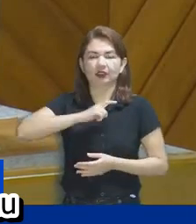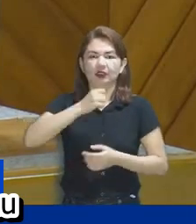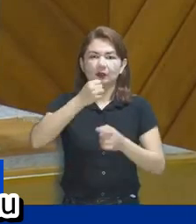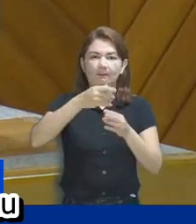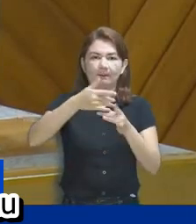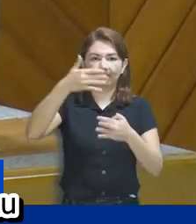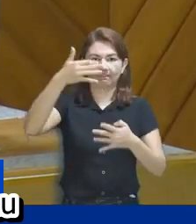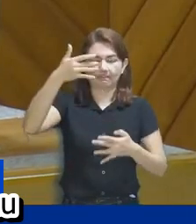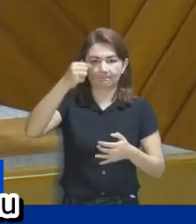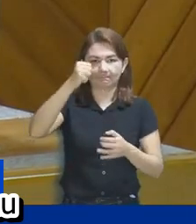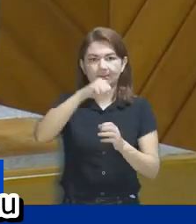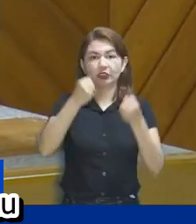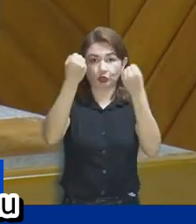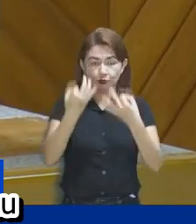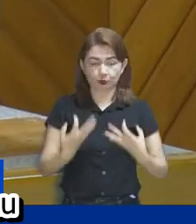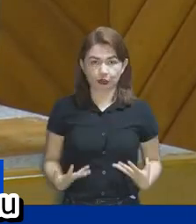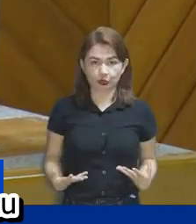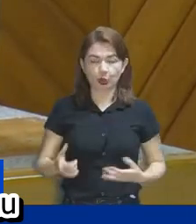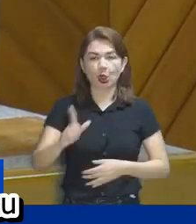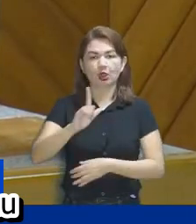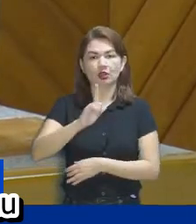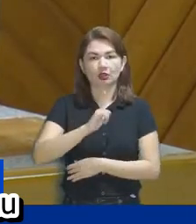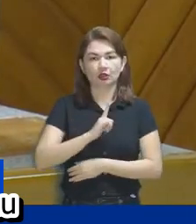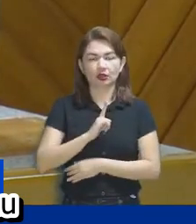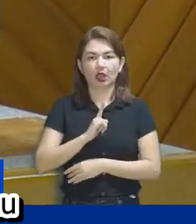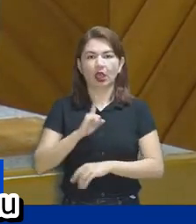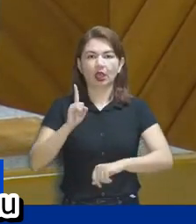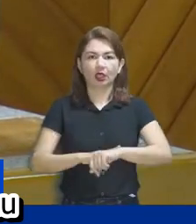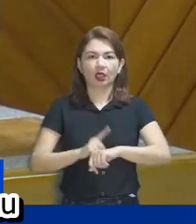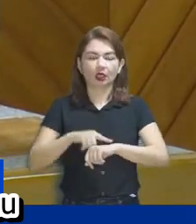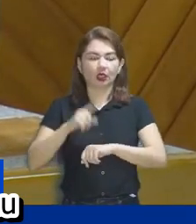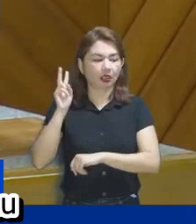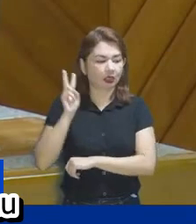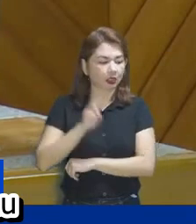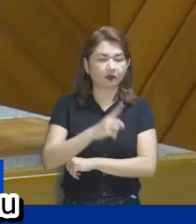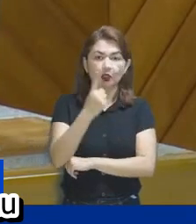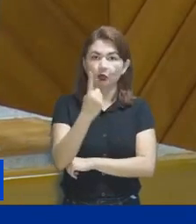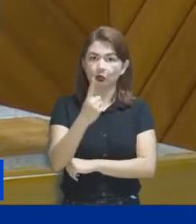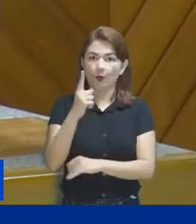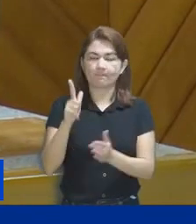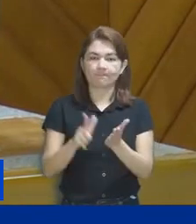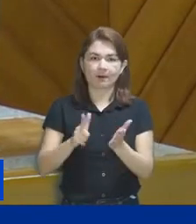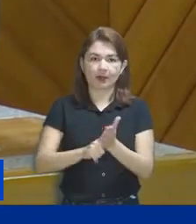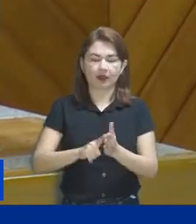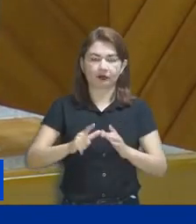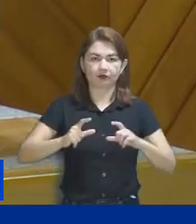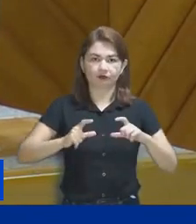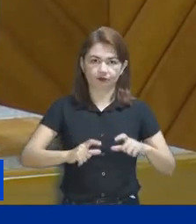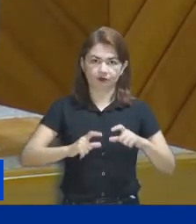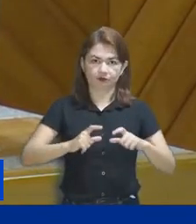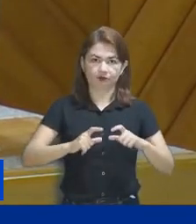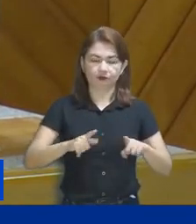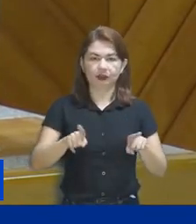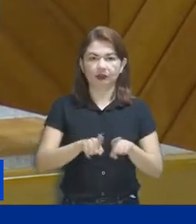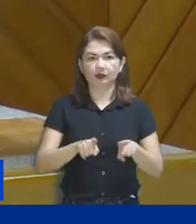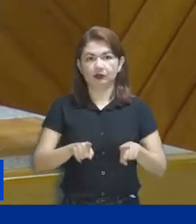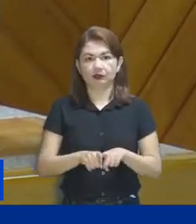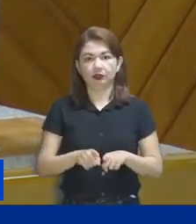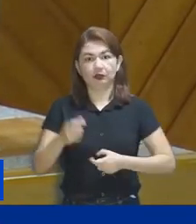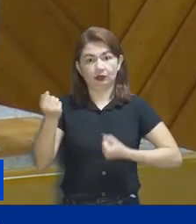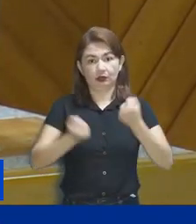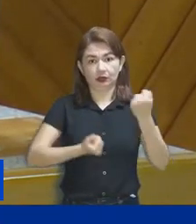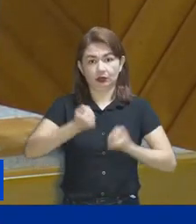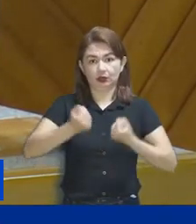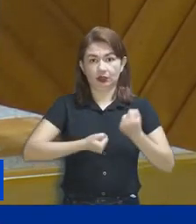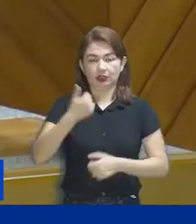descrição de que se apreendeu, por ocasião do flagrante, um único panfleto, além do veículo e de um aparelho